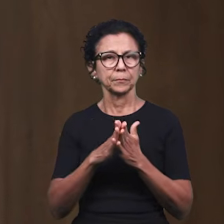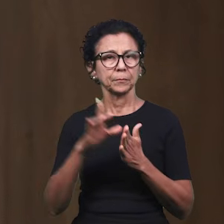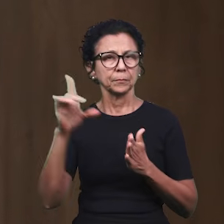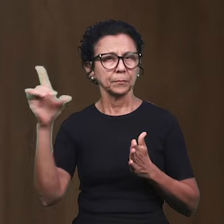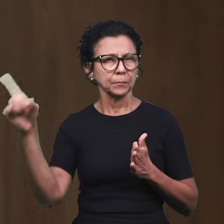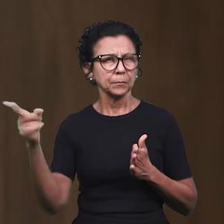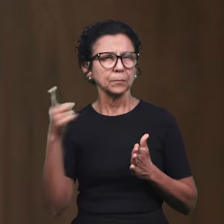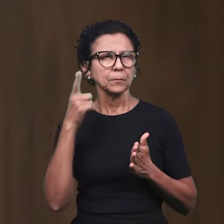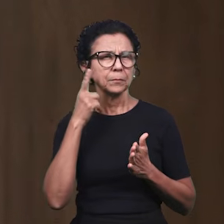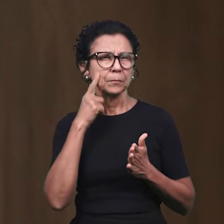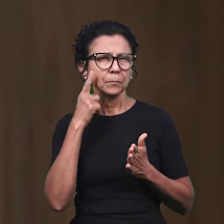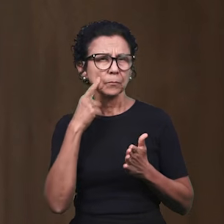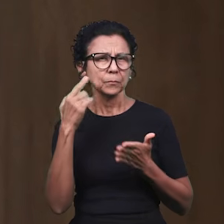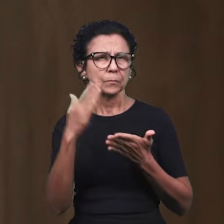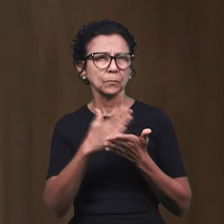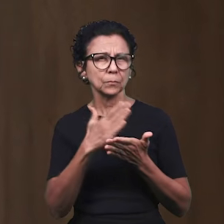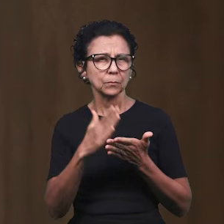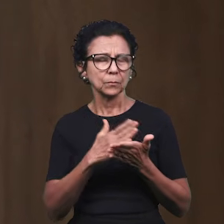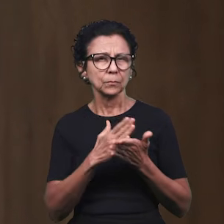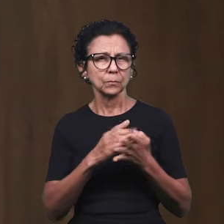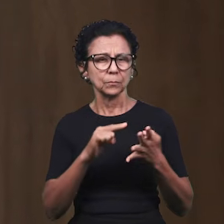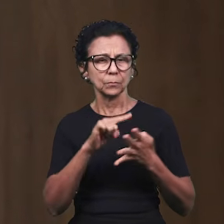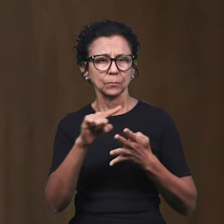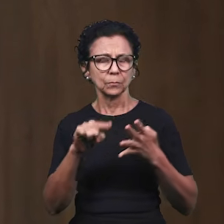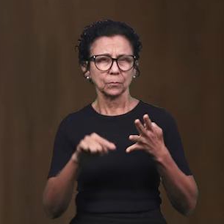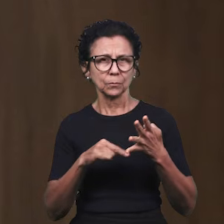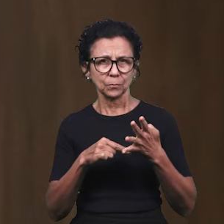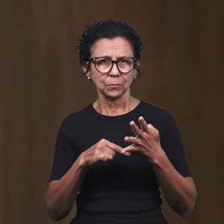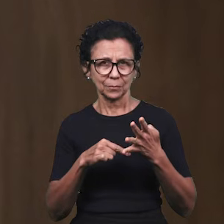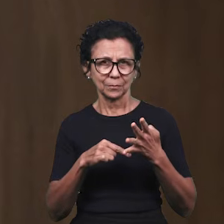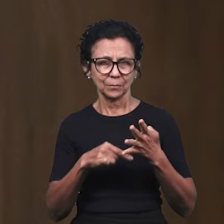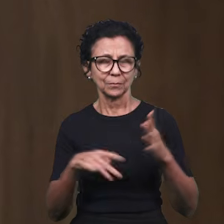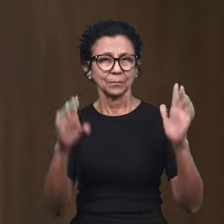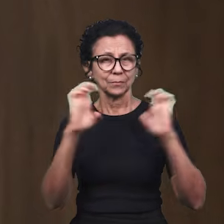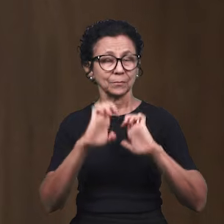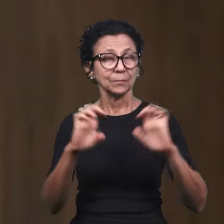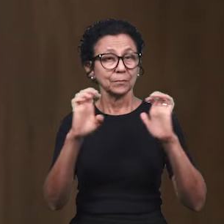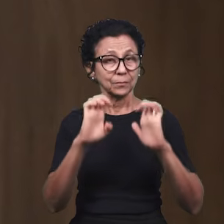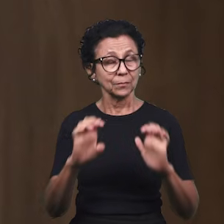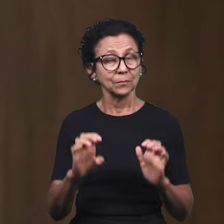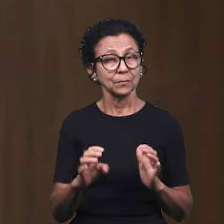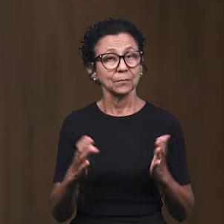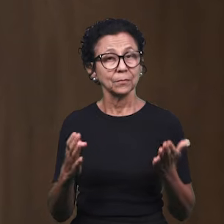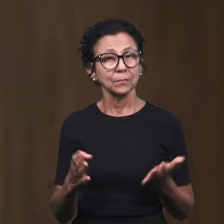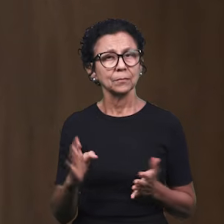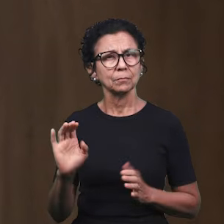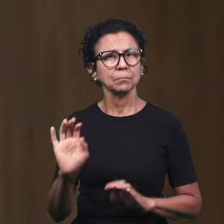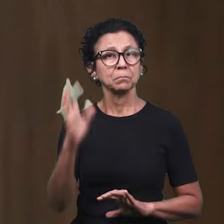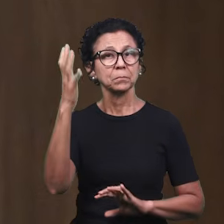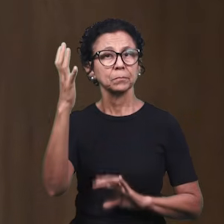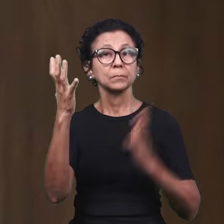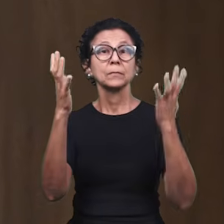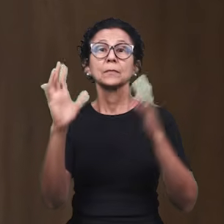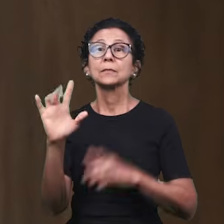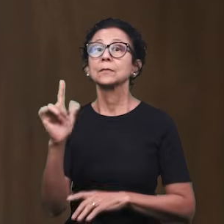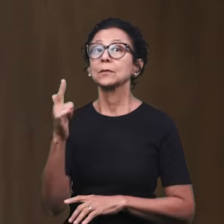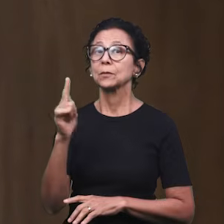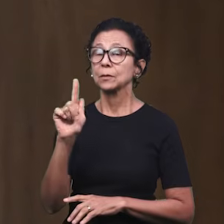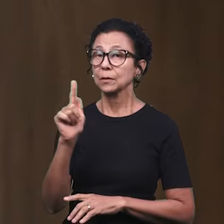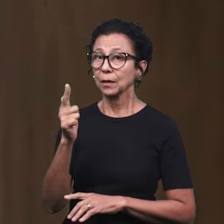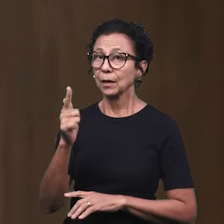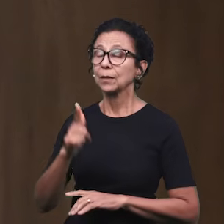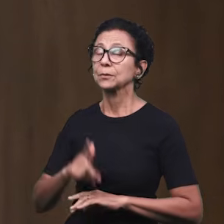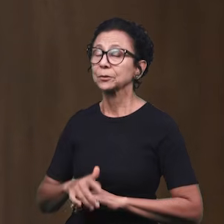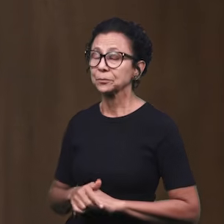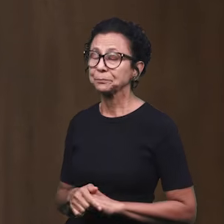discorrendo pelos evangelhos e contando a história e a geografia dos acontecimentos, dos